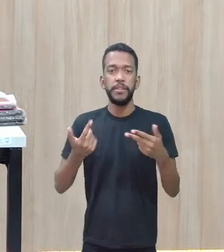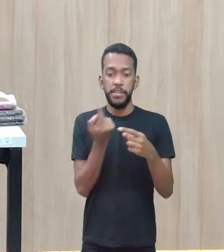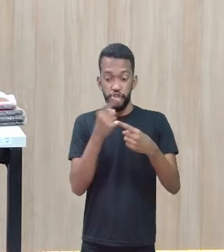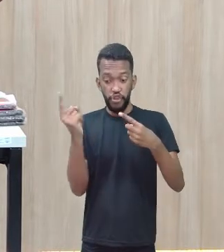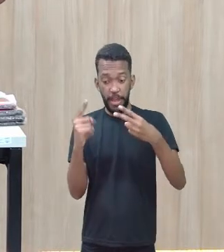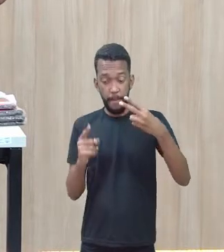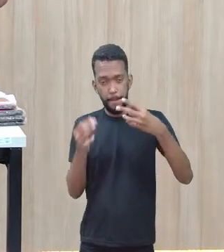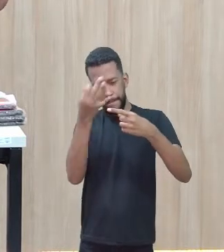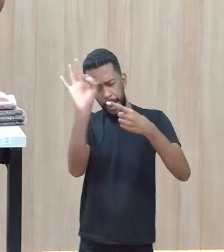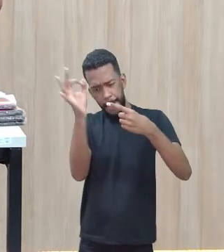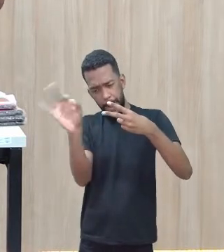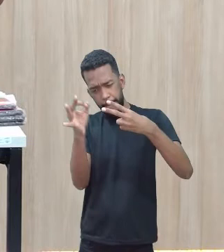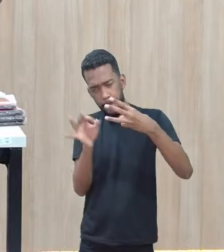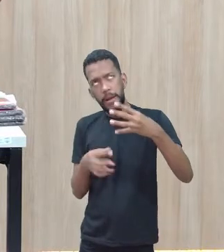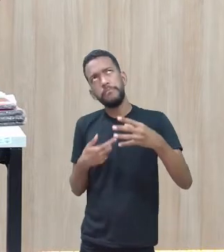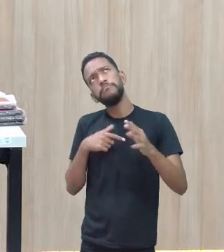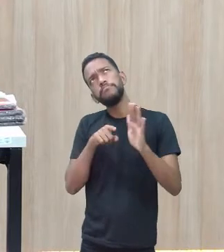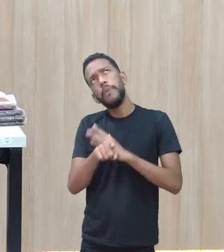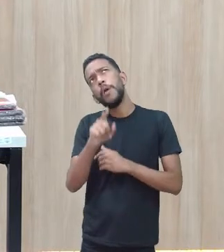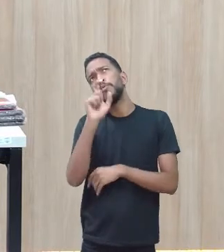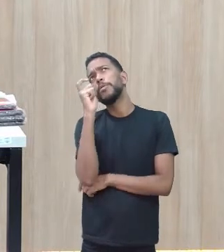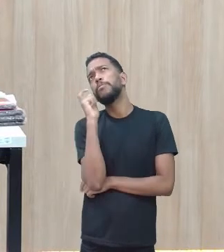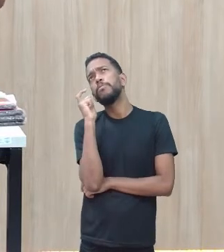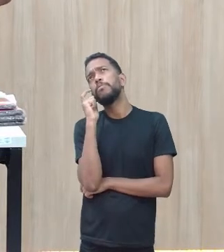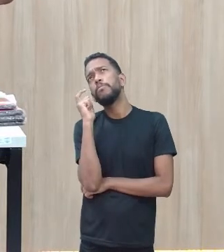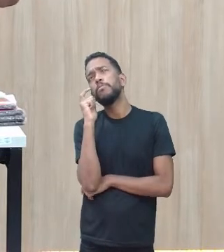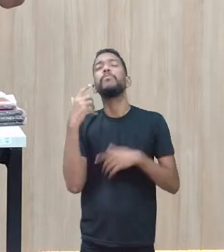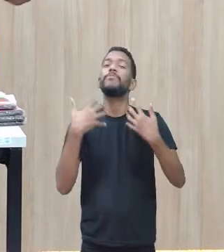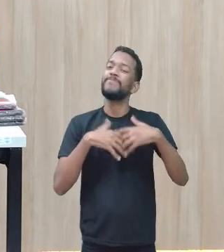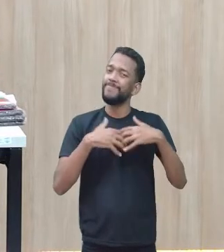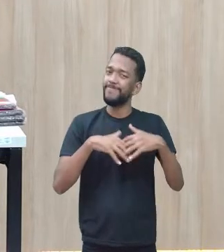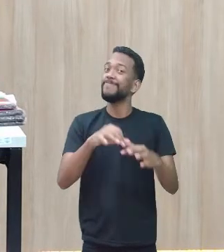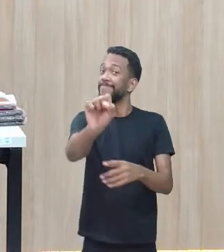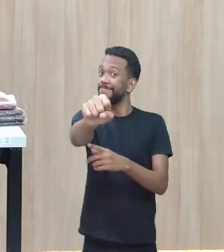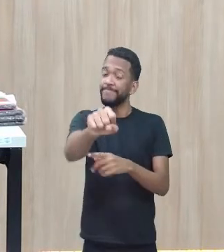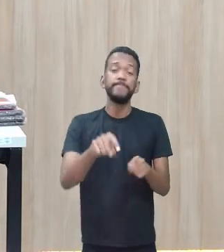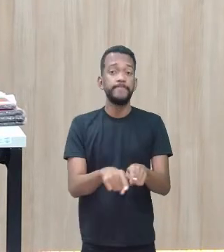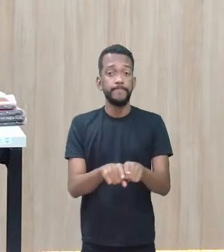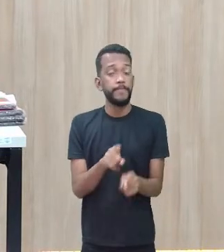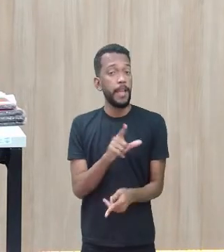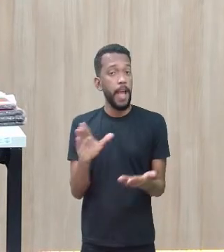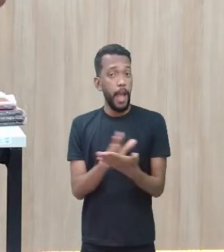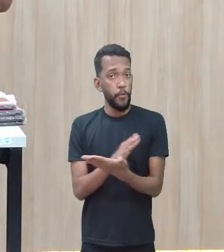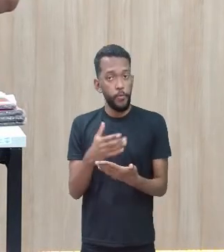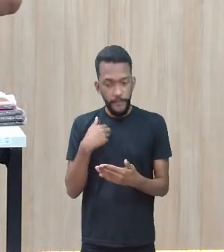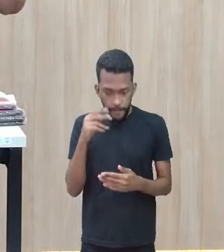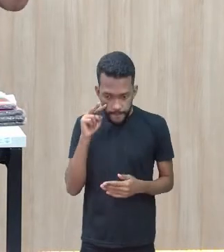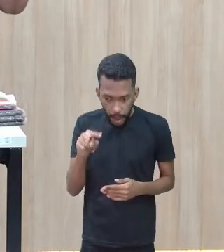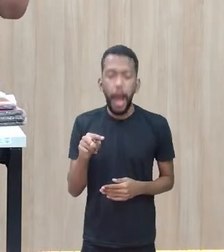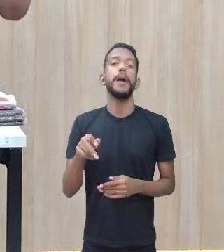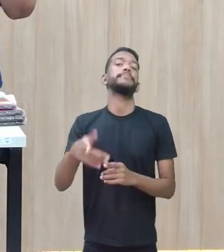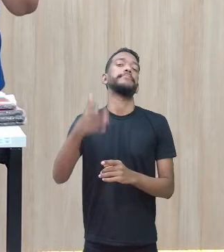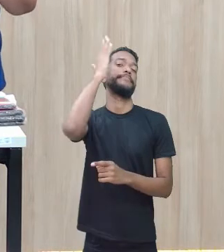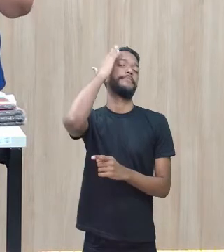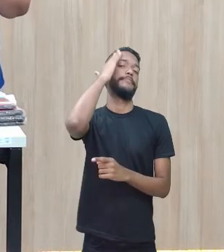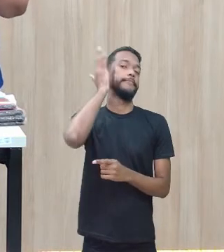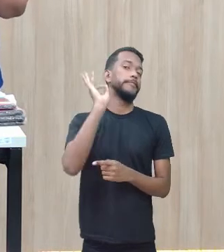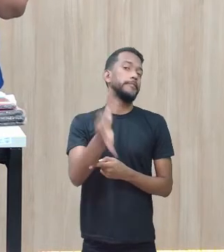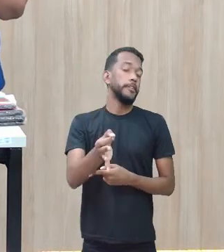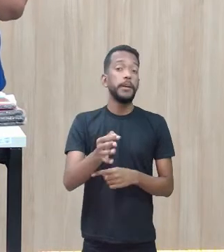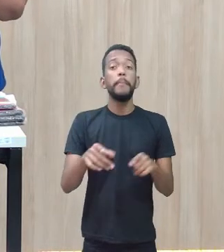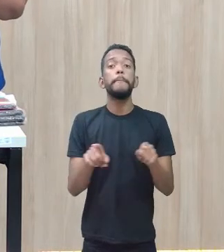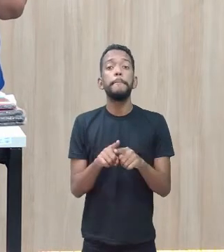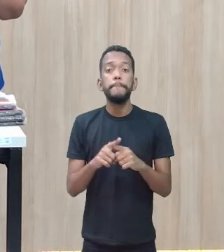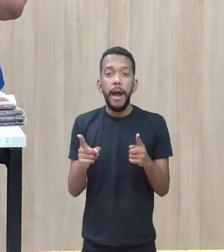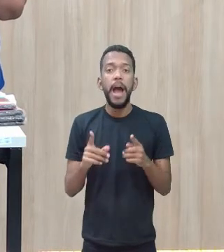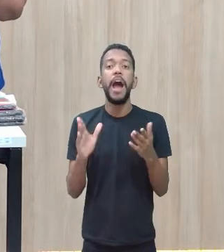para isso. São questões para a gente parar e pensar. Algumas, as experiências vão nos ajudar. Outras, a gente vai ter que